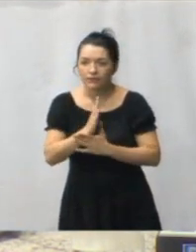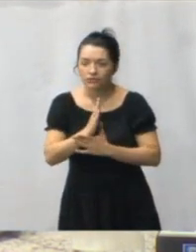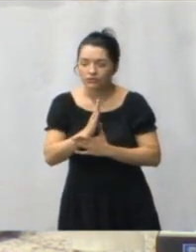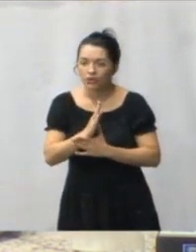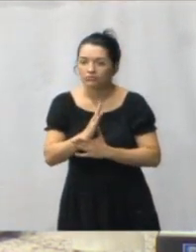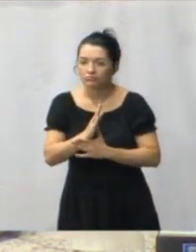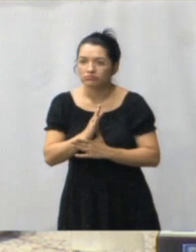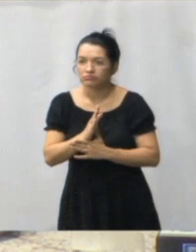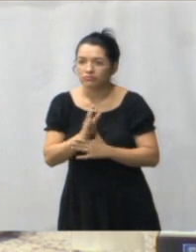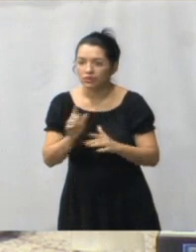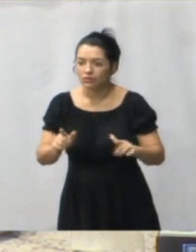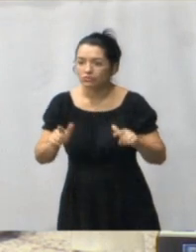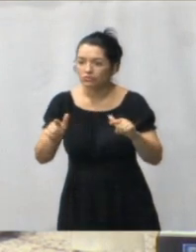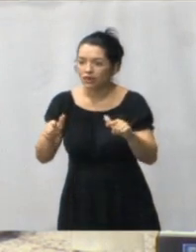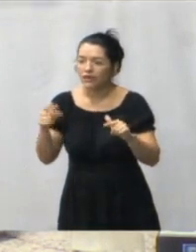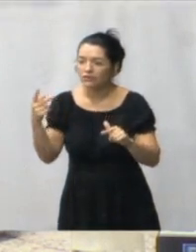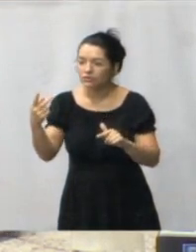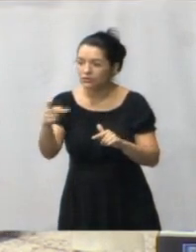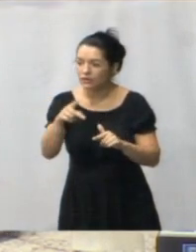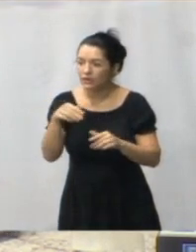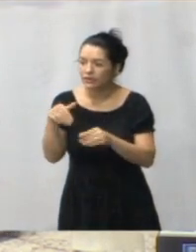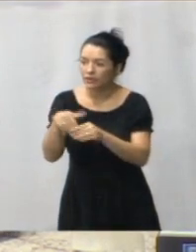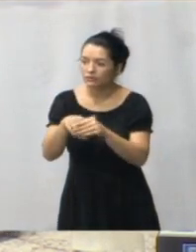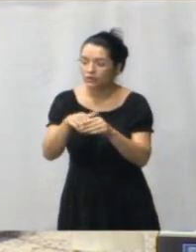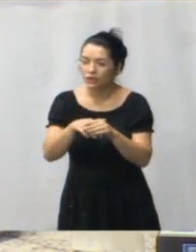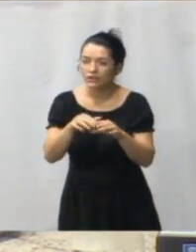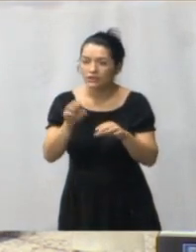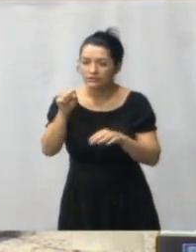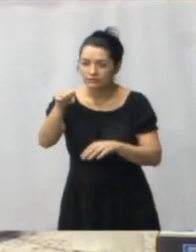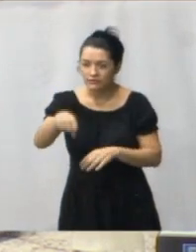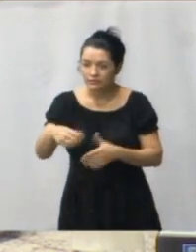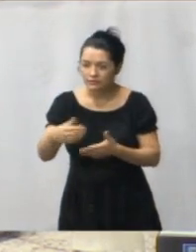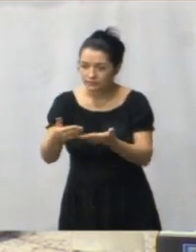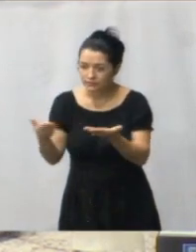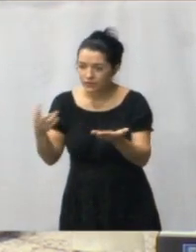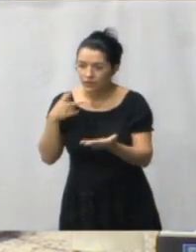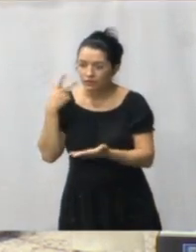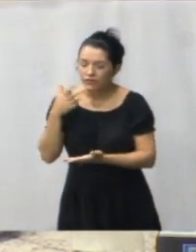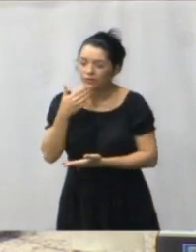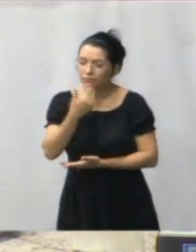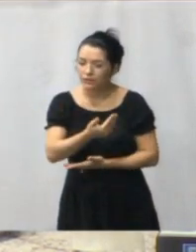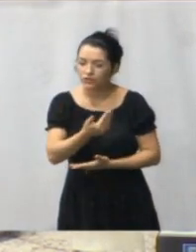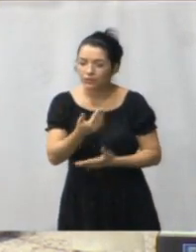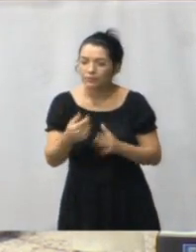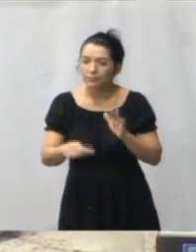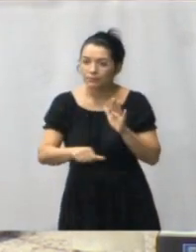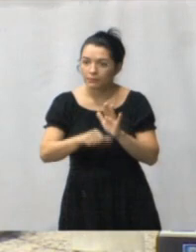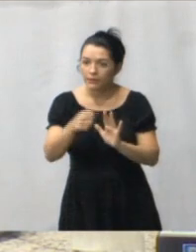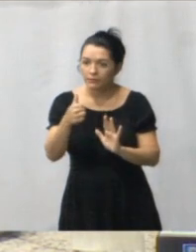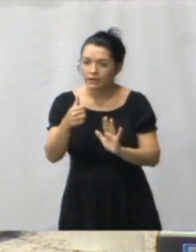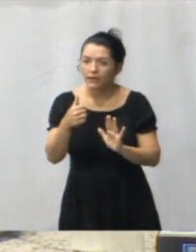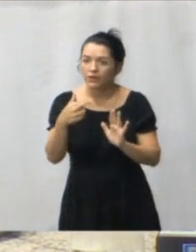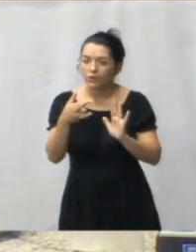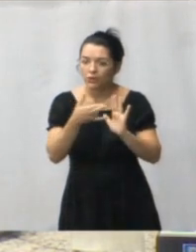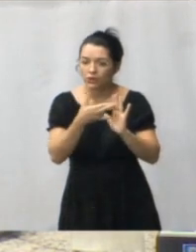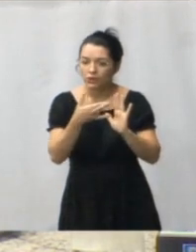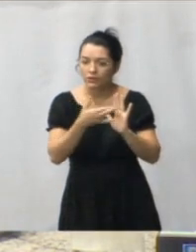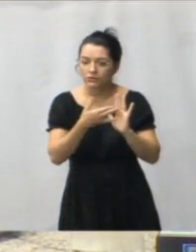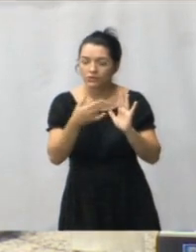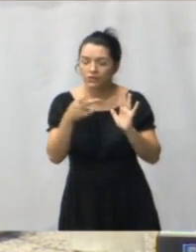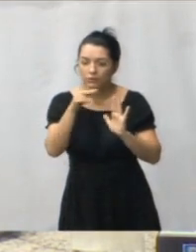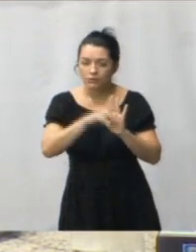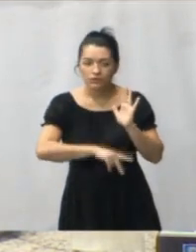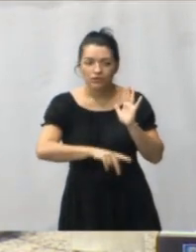pela votação sim dos vereadores. Então, vou pedir para colocar primeiro, regime de urgência ao projeto de lei